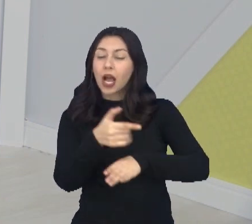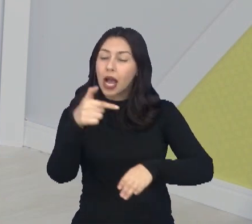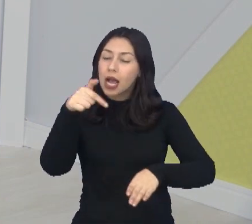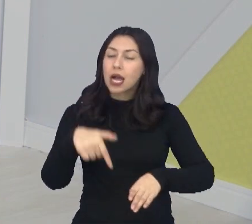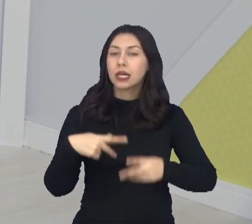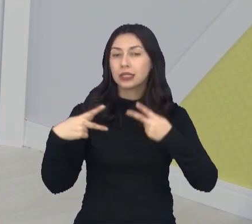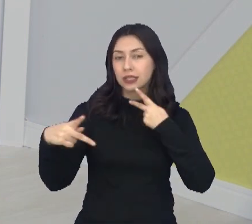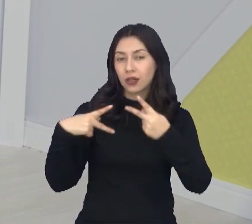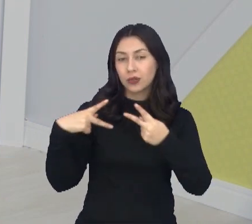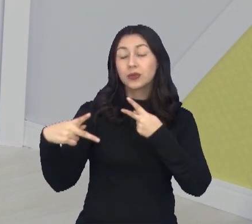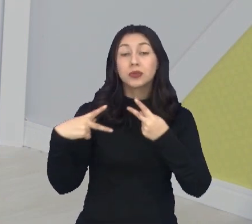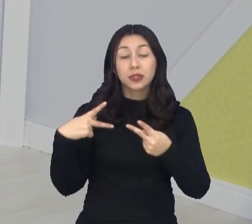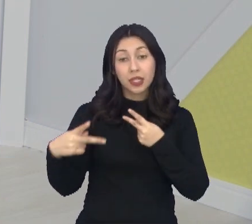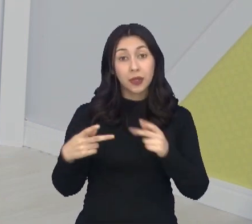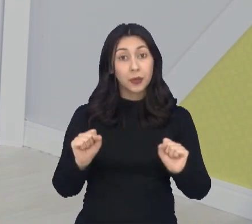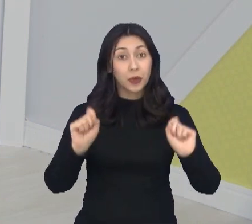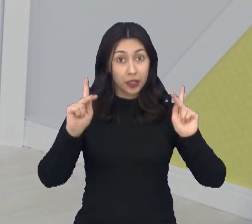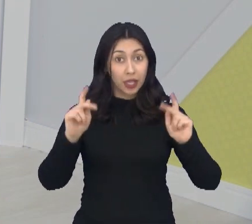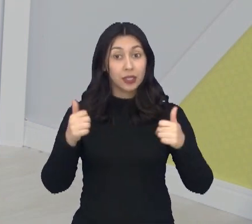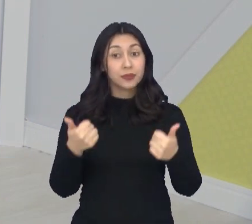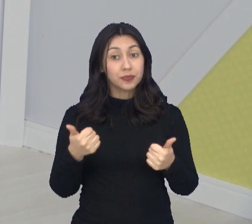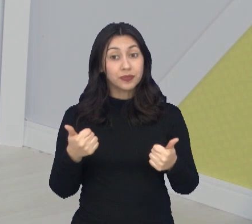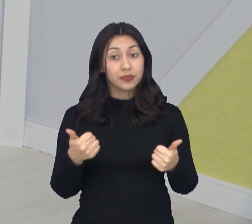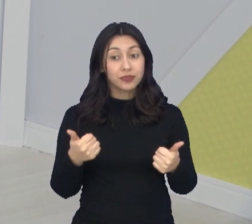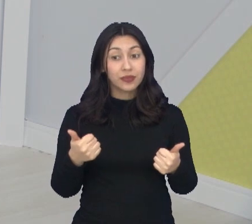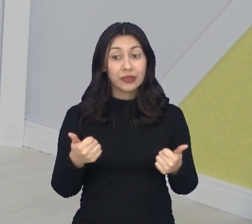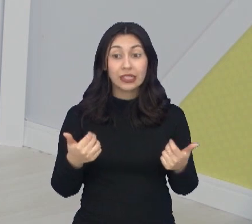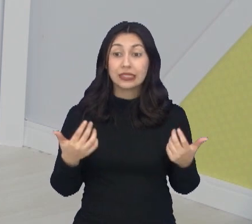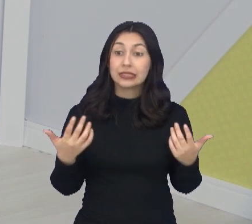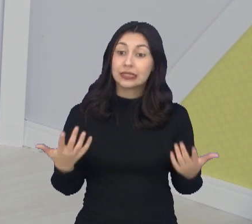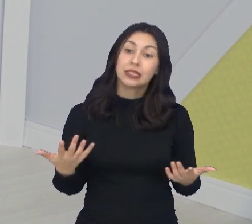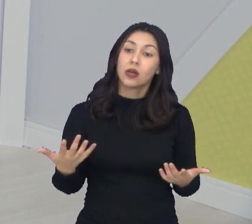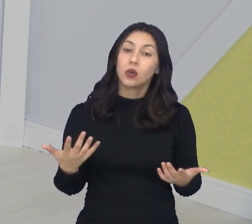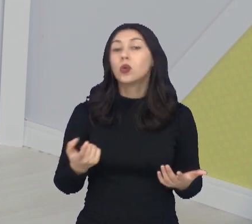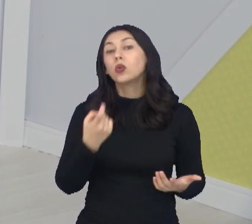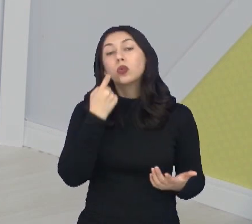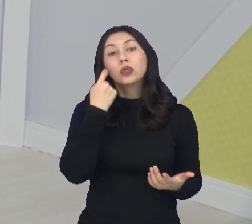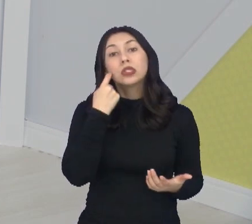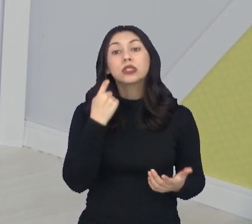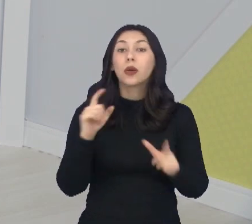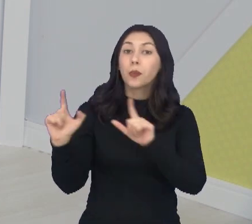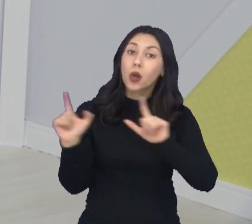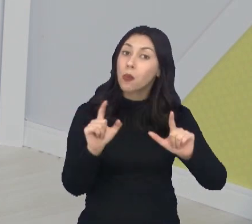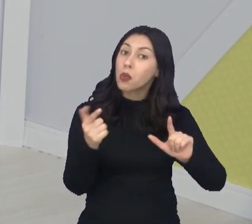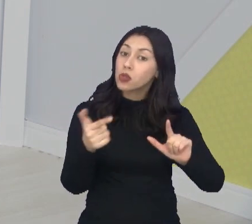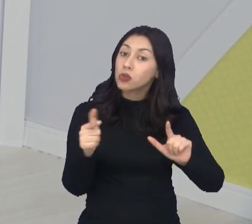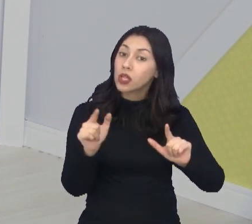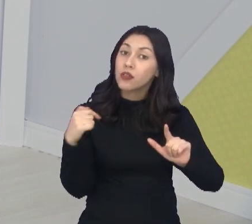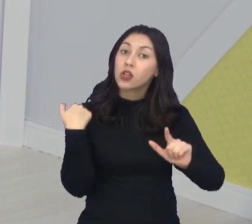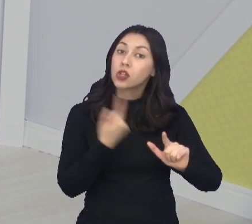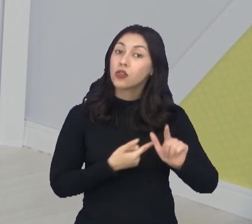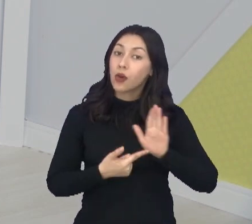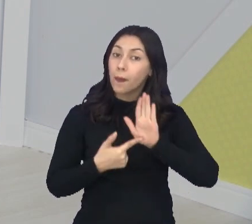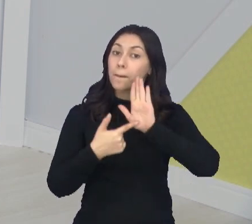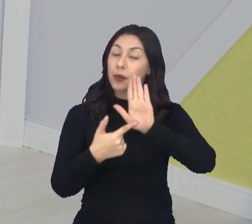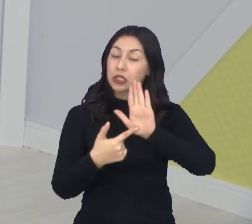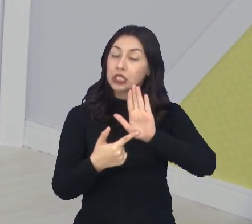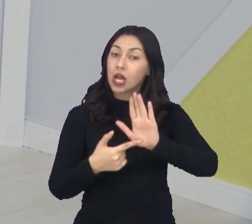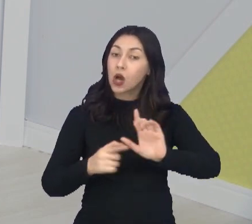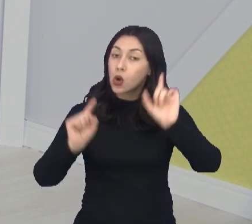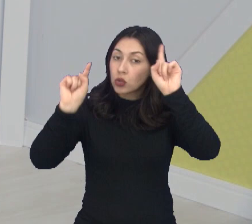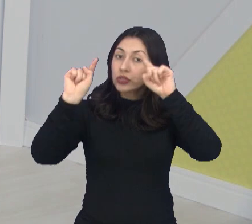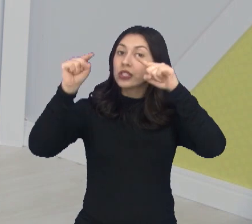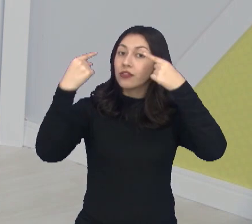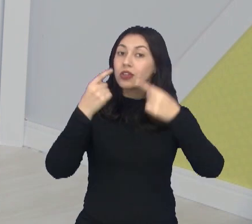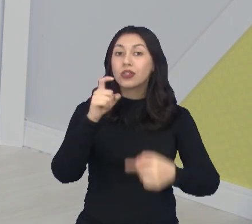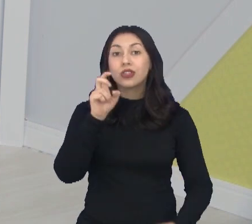a fase de quartas de final, tá certo? Brunão, como a gente não teve programa na sexta-feira, a gente vai falar de um jogo que aconteceu na quinta-feira. O São José Futebol